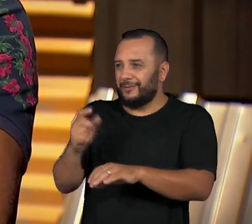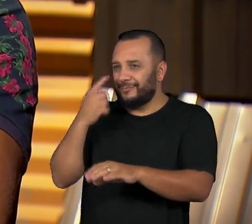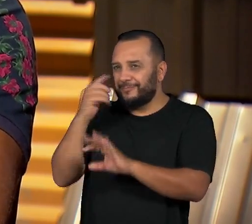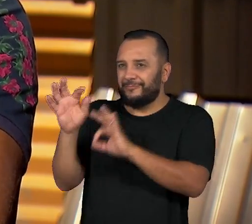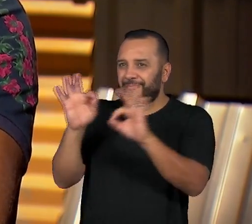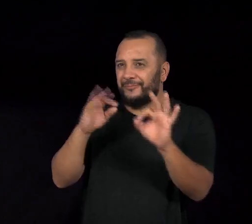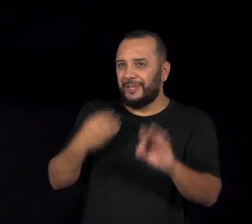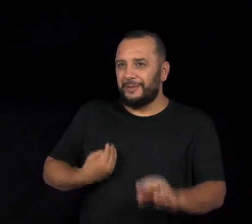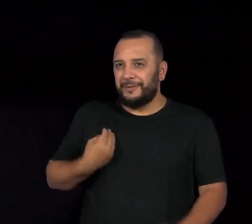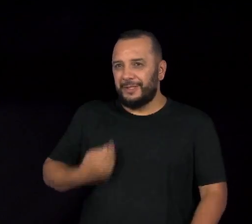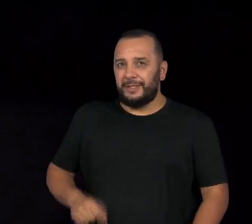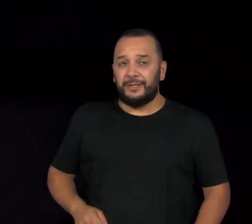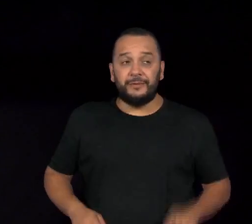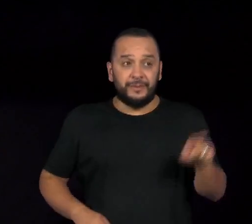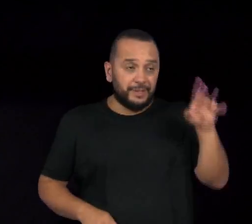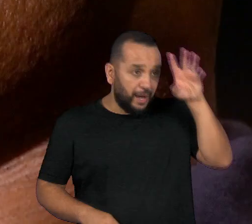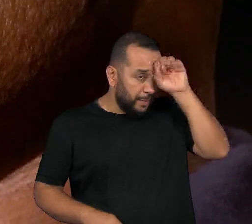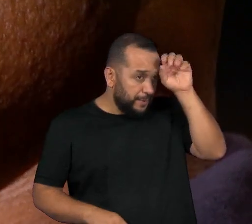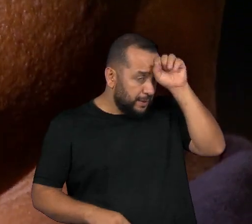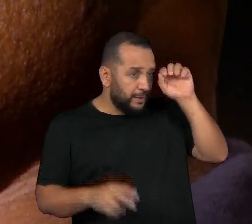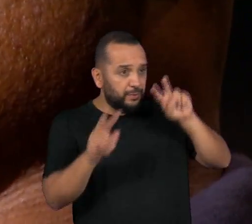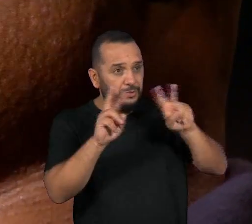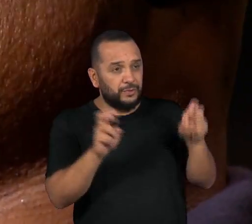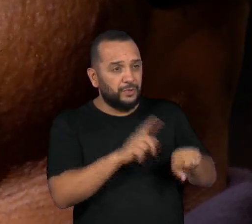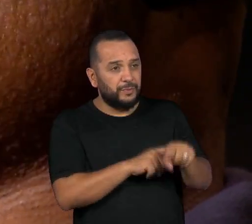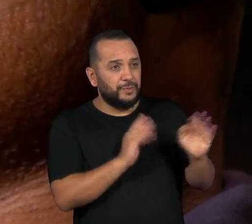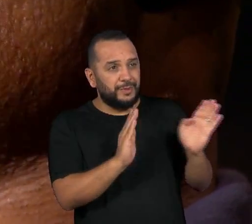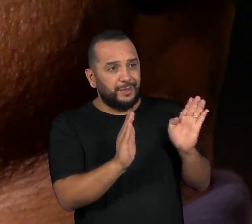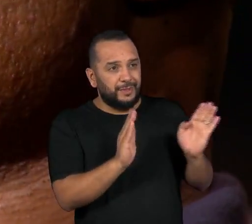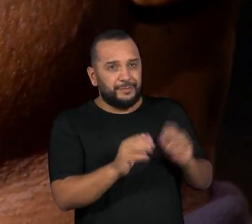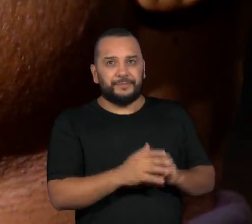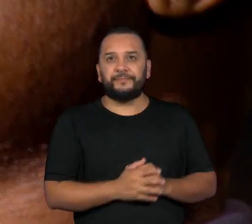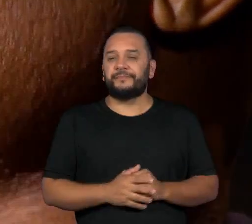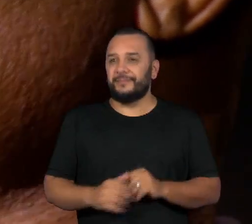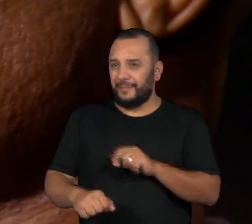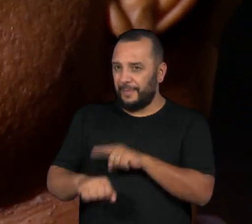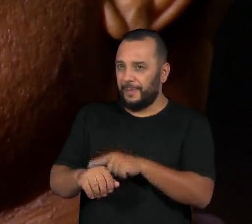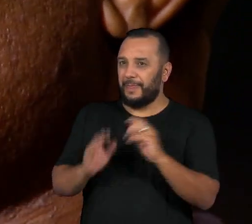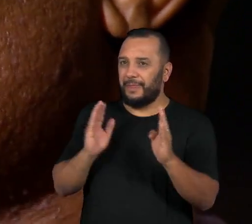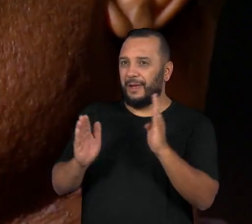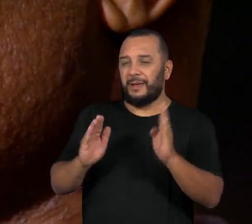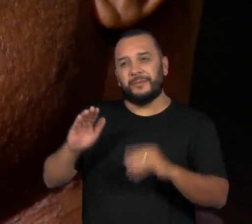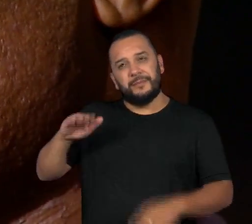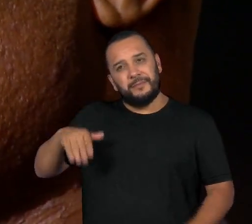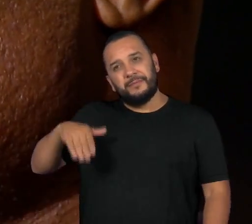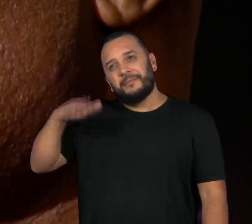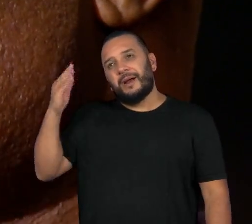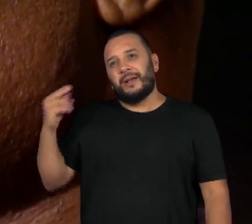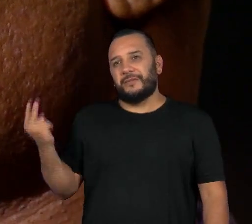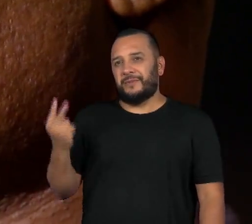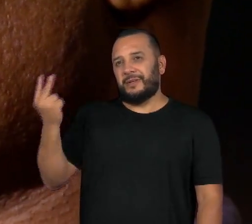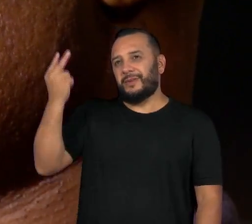que você aprendeu sobre o tempo? O tempo é a coisa mais valiosa que a gente tem, mestre.